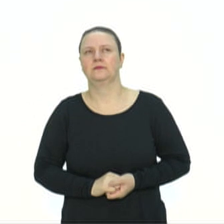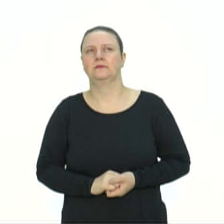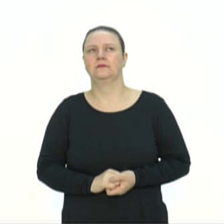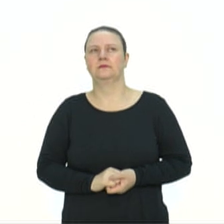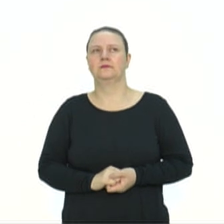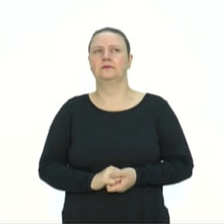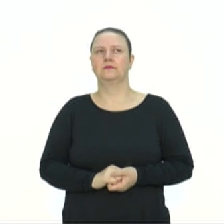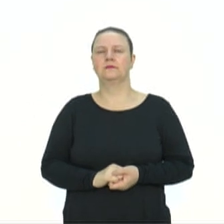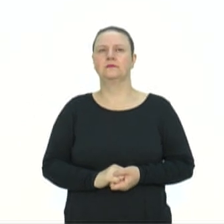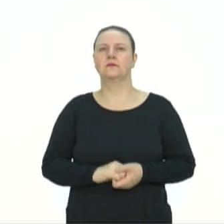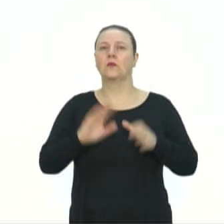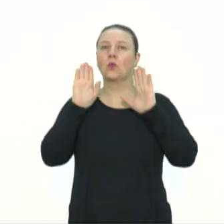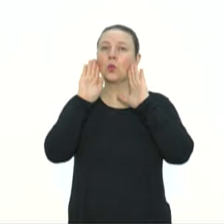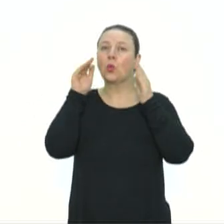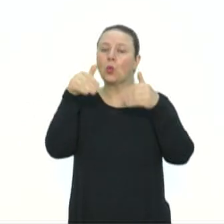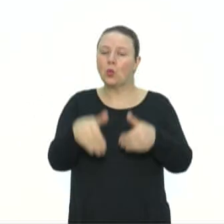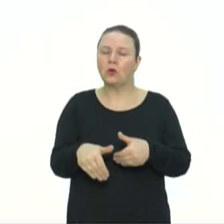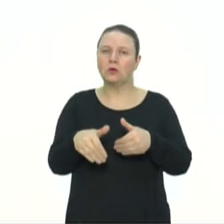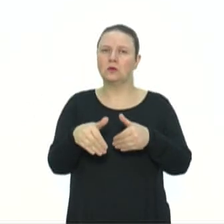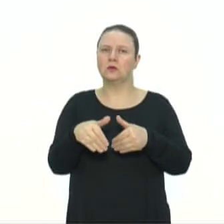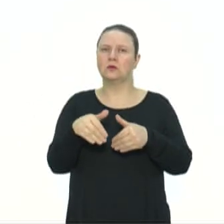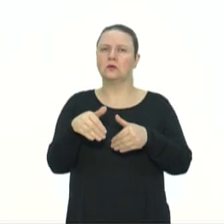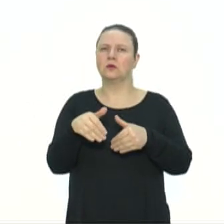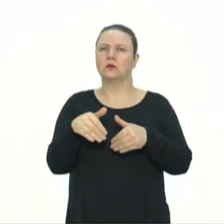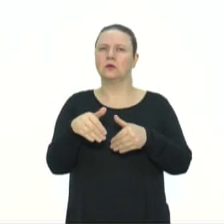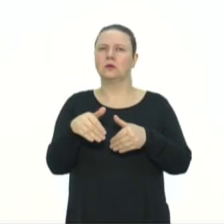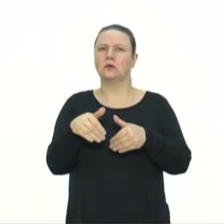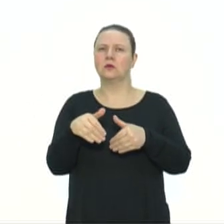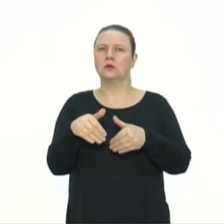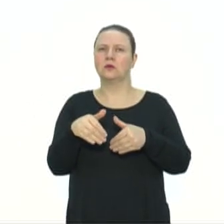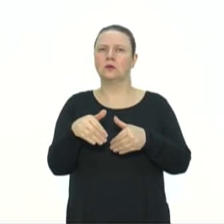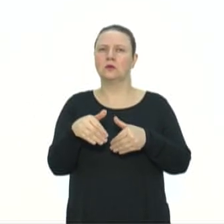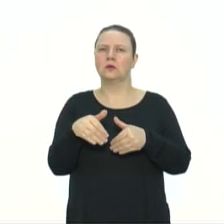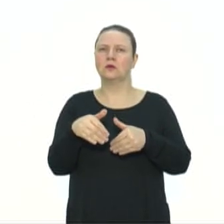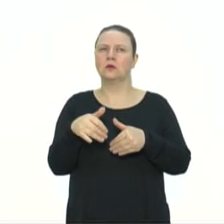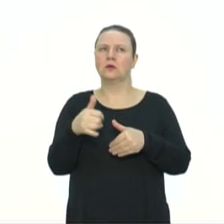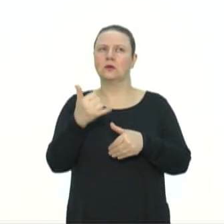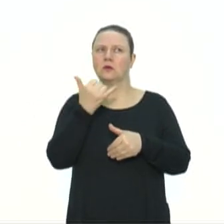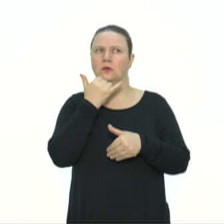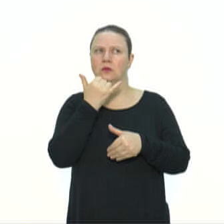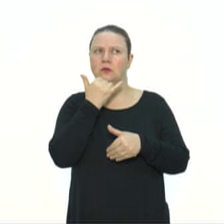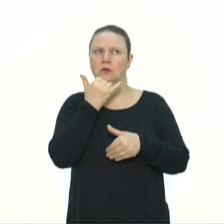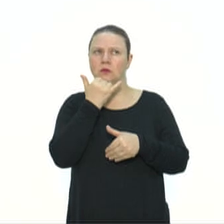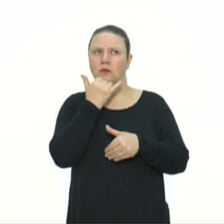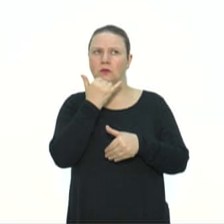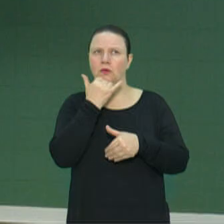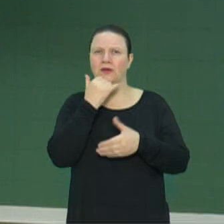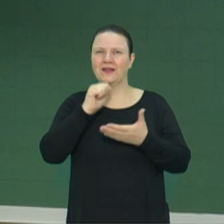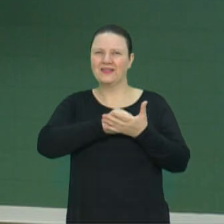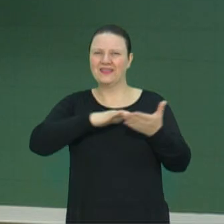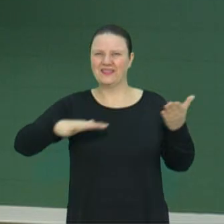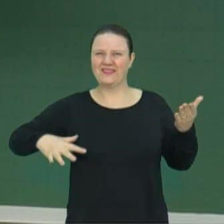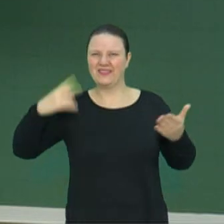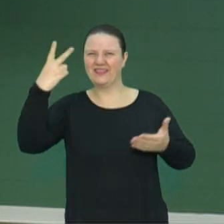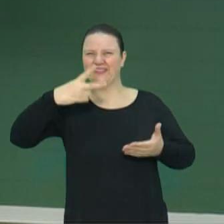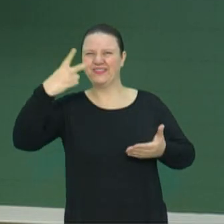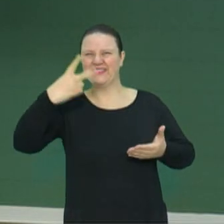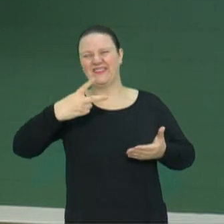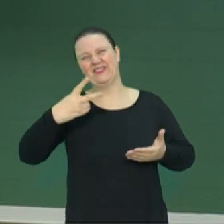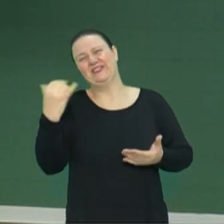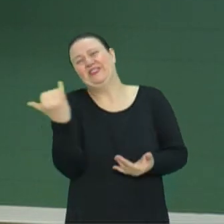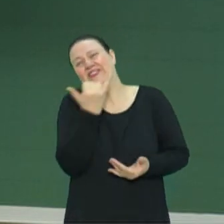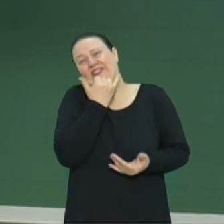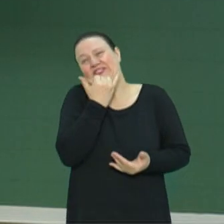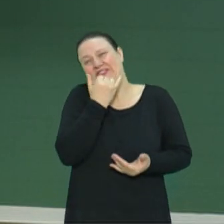Para referir-nos a algo ou a, perdão, personas, porque está em la atividade 2, creio que algo